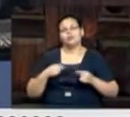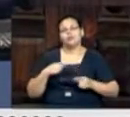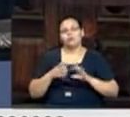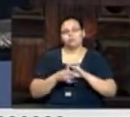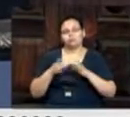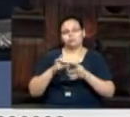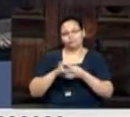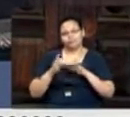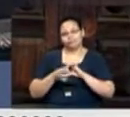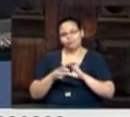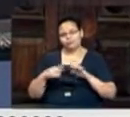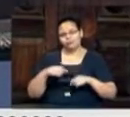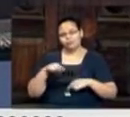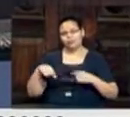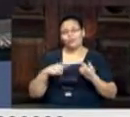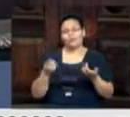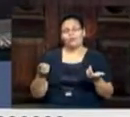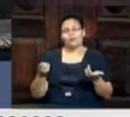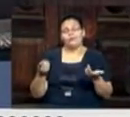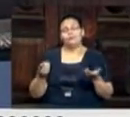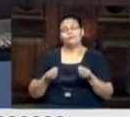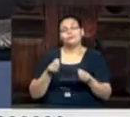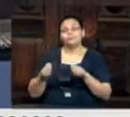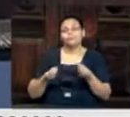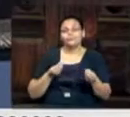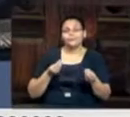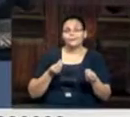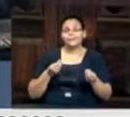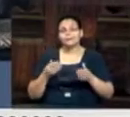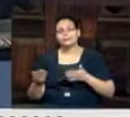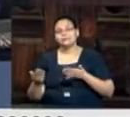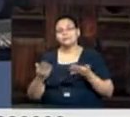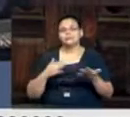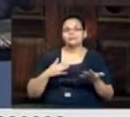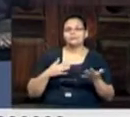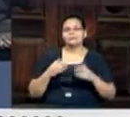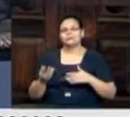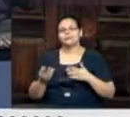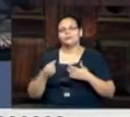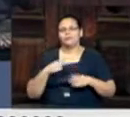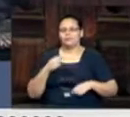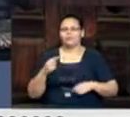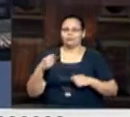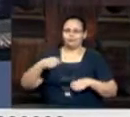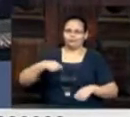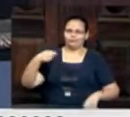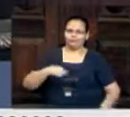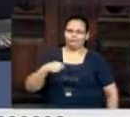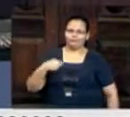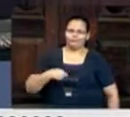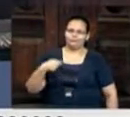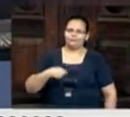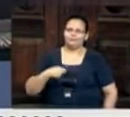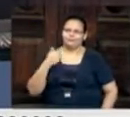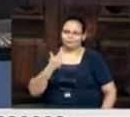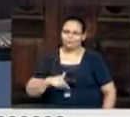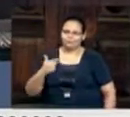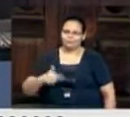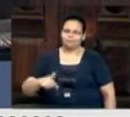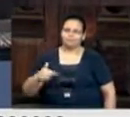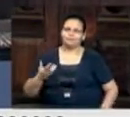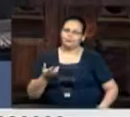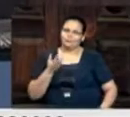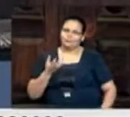olimpicamente, e nós ficamos no meio da pista, ao relento, sendo cobrados, e mais uma vez